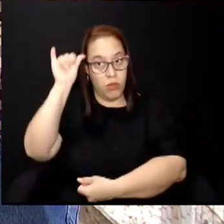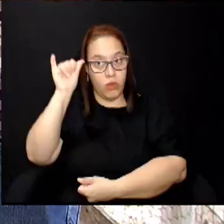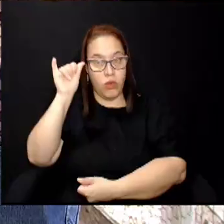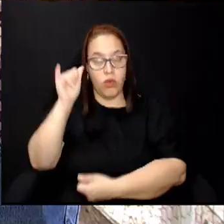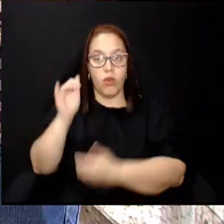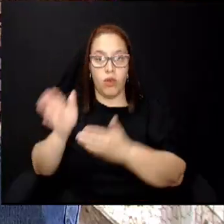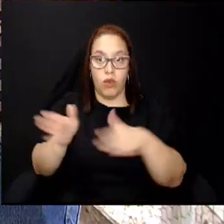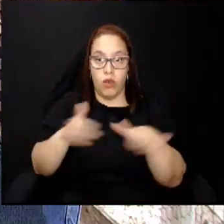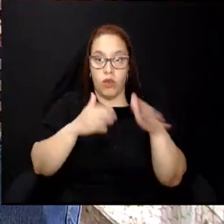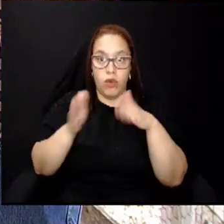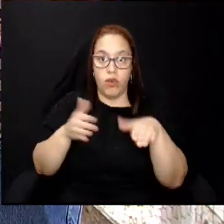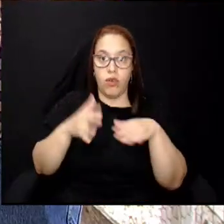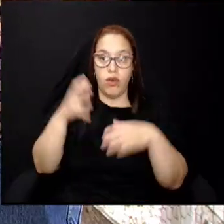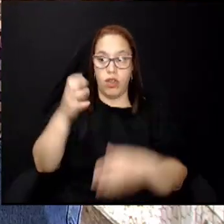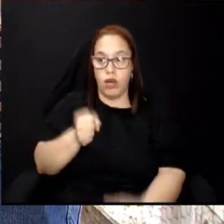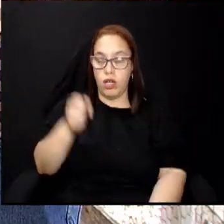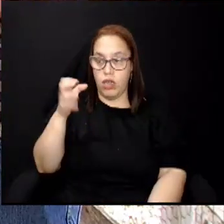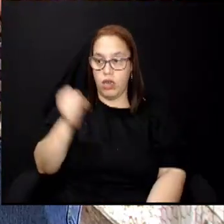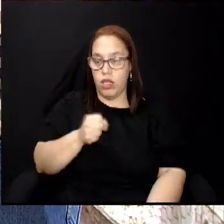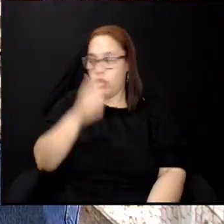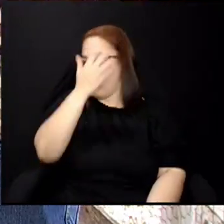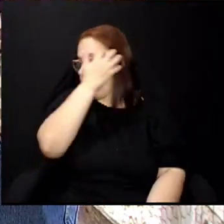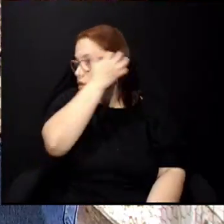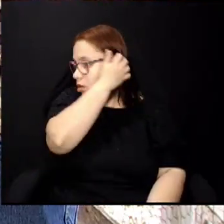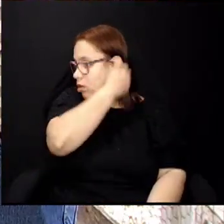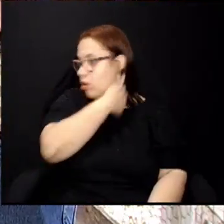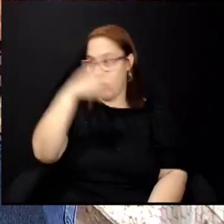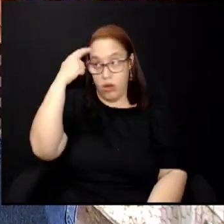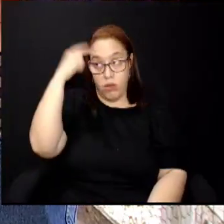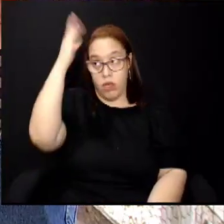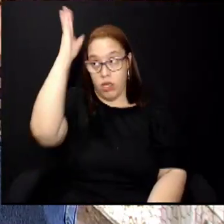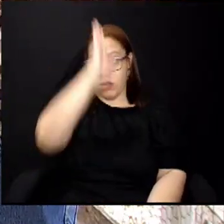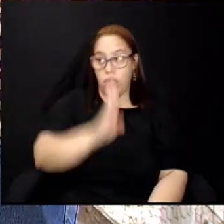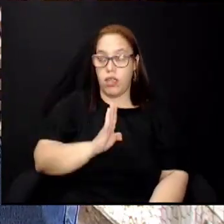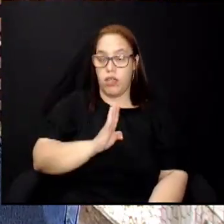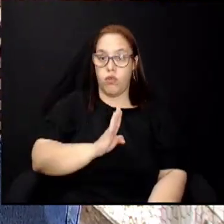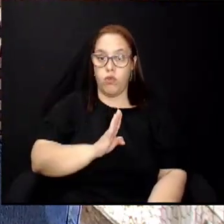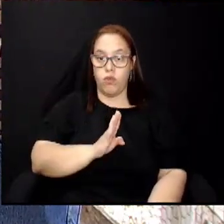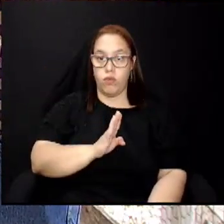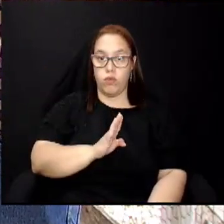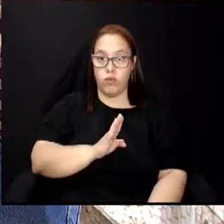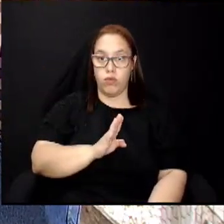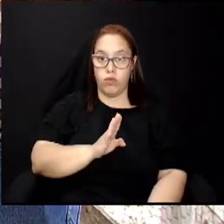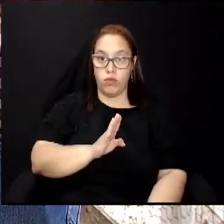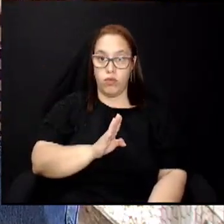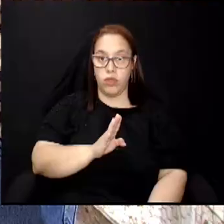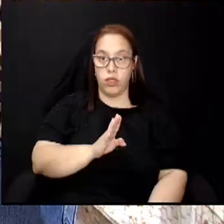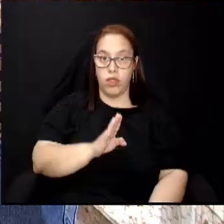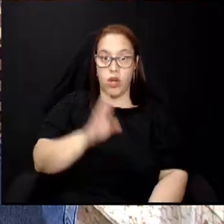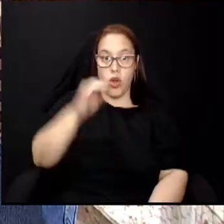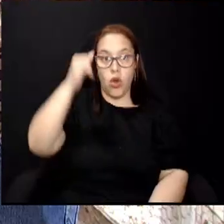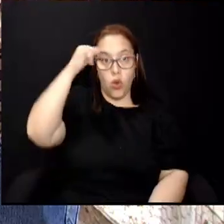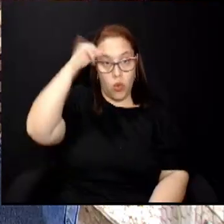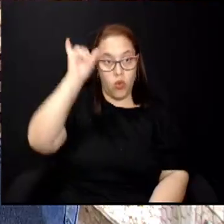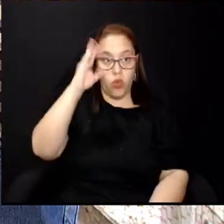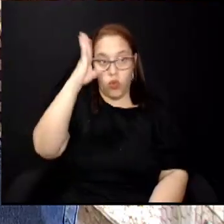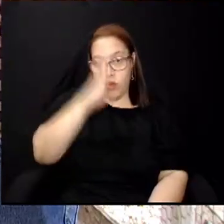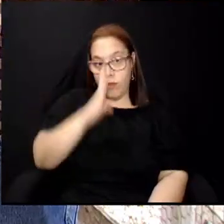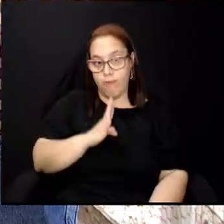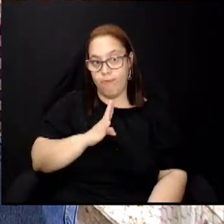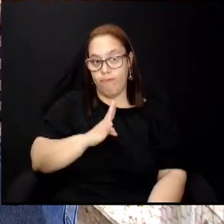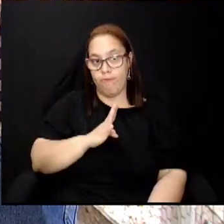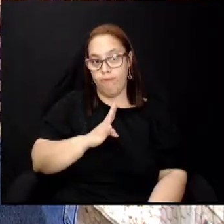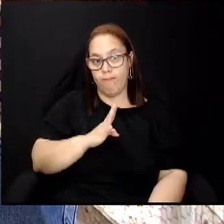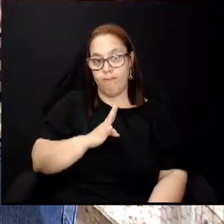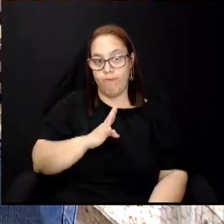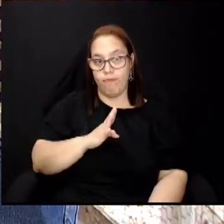leiteiro, aí a gente já tem que pensar em Brasil. Então, bovino leiteiro, a gente tem muita oportunidade em Minas